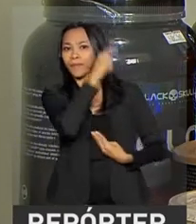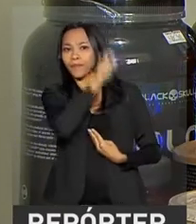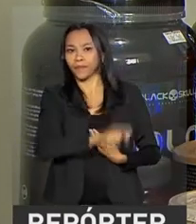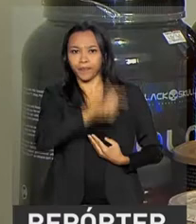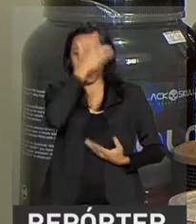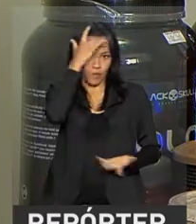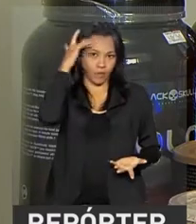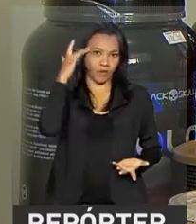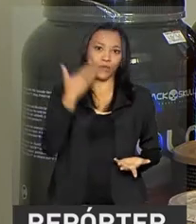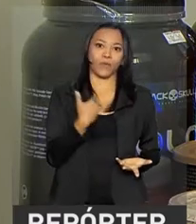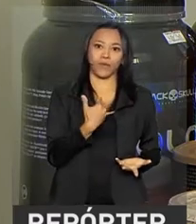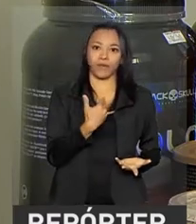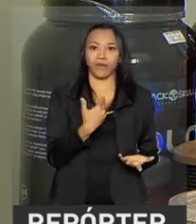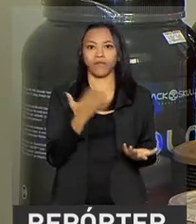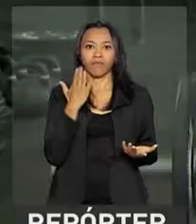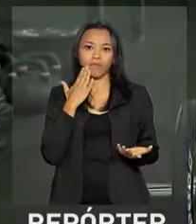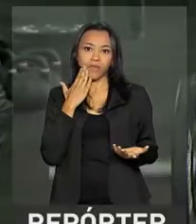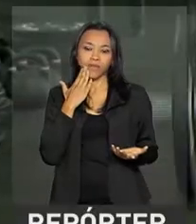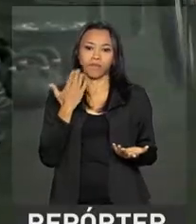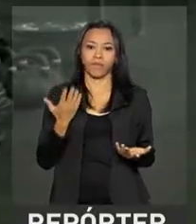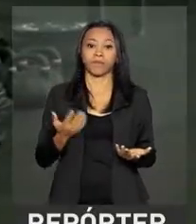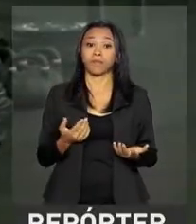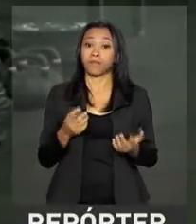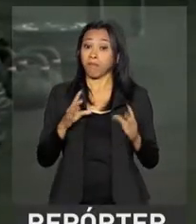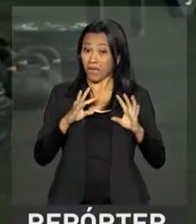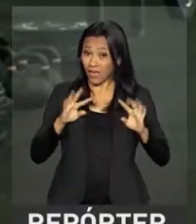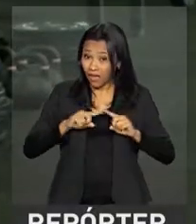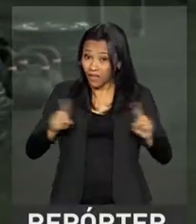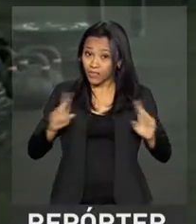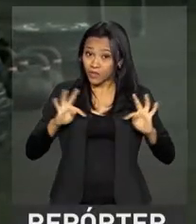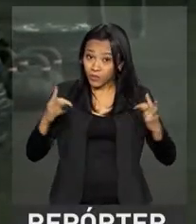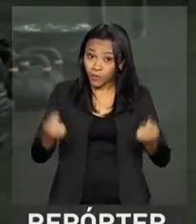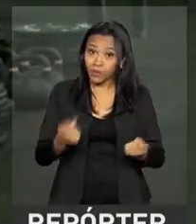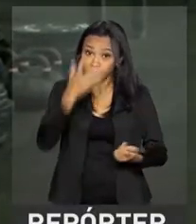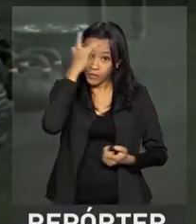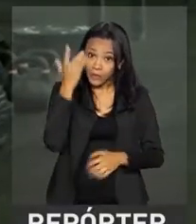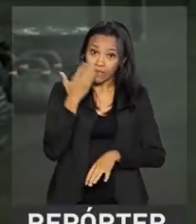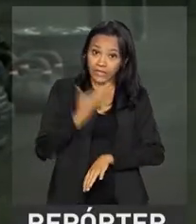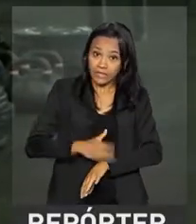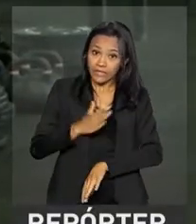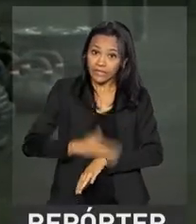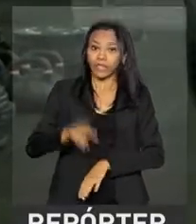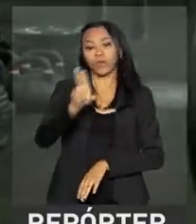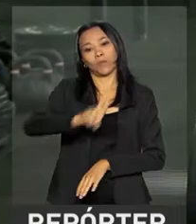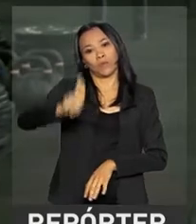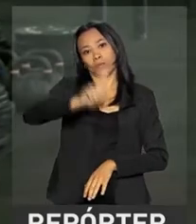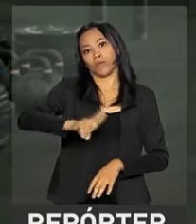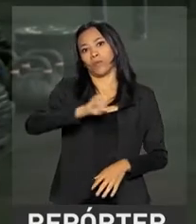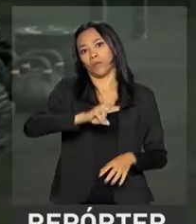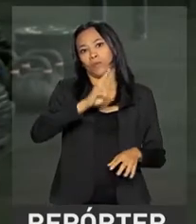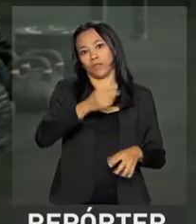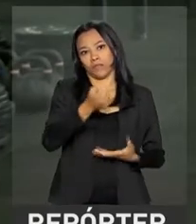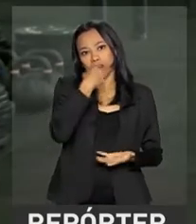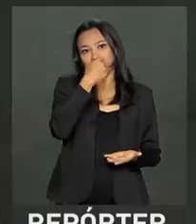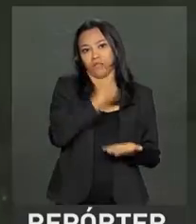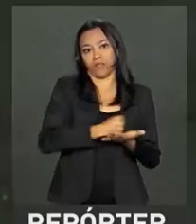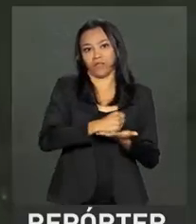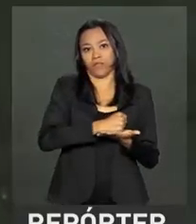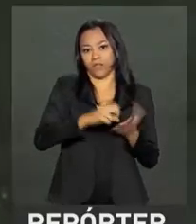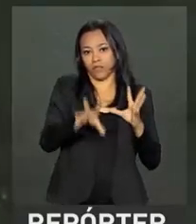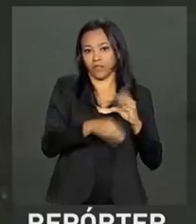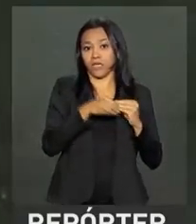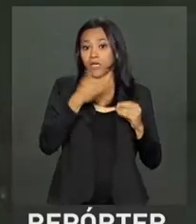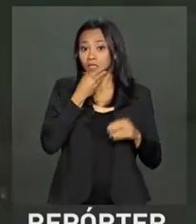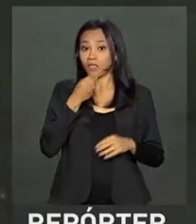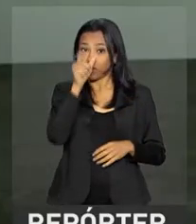meus só promessa mas nem todo praticante é adepta ao uso de suplementos esse treinador de cross